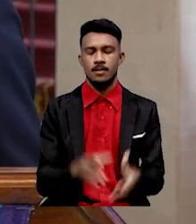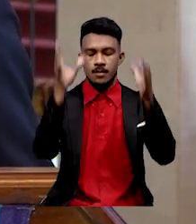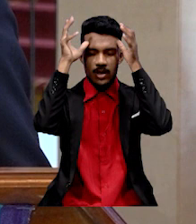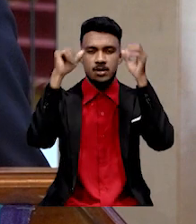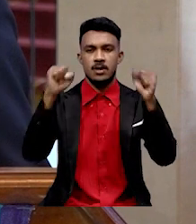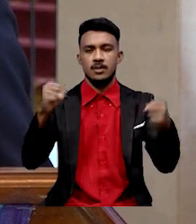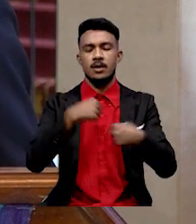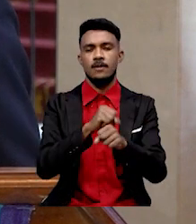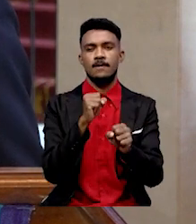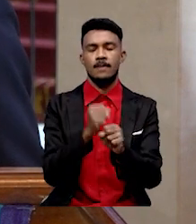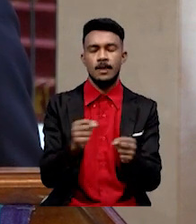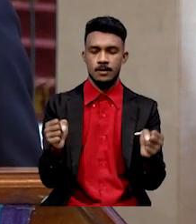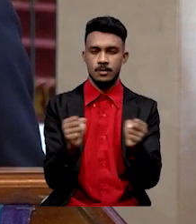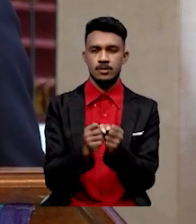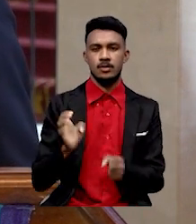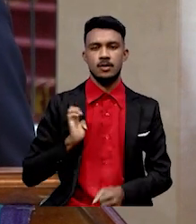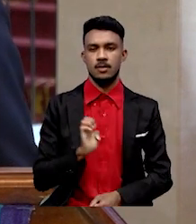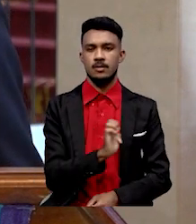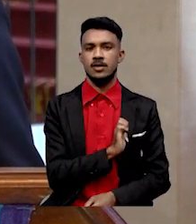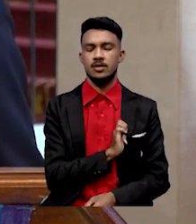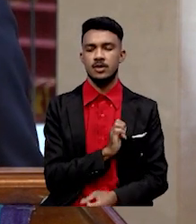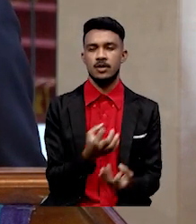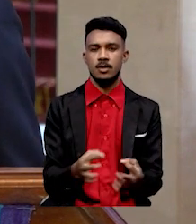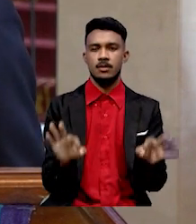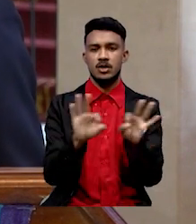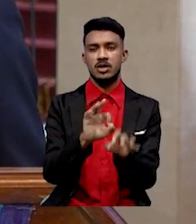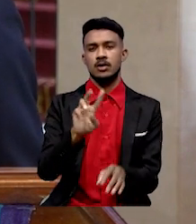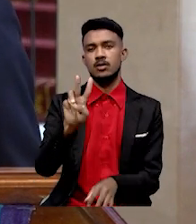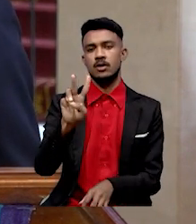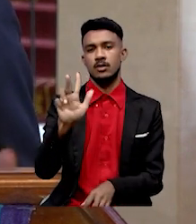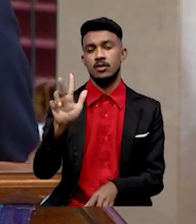o embaixador, o ponto importante rua todo o que